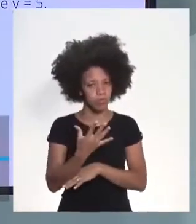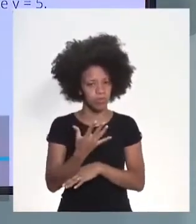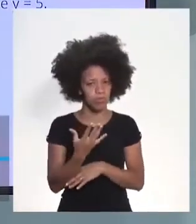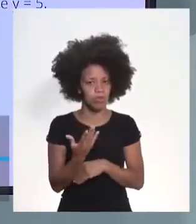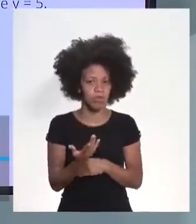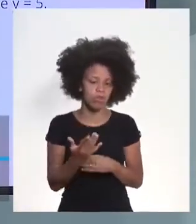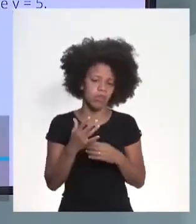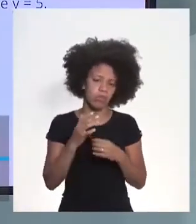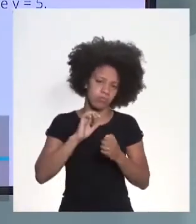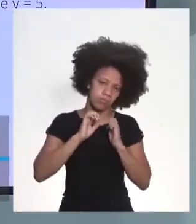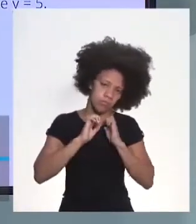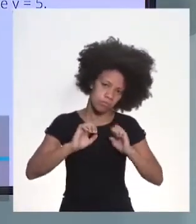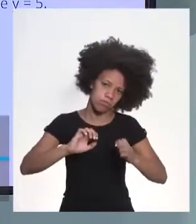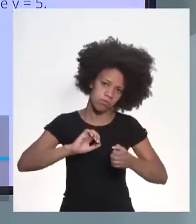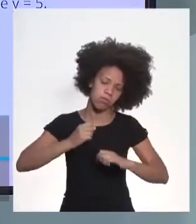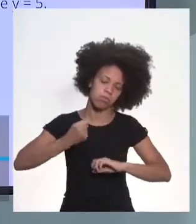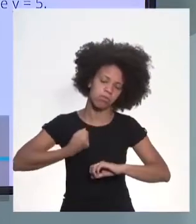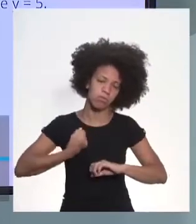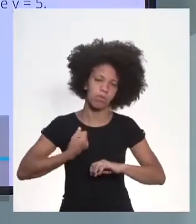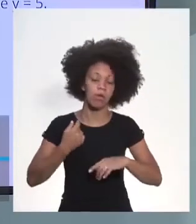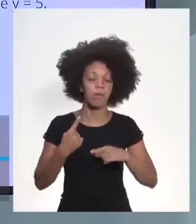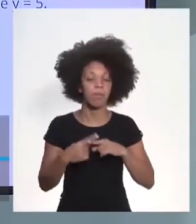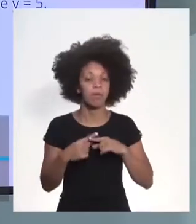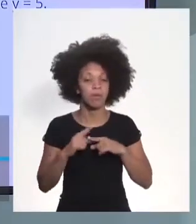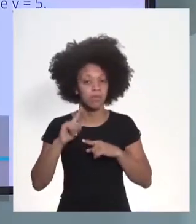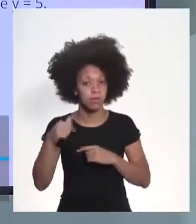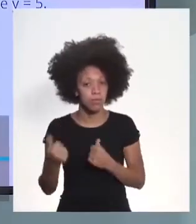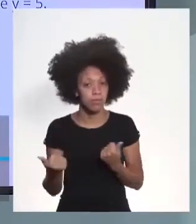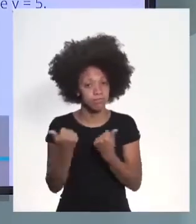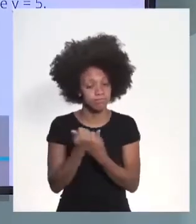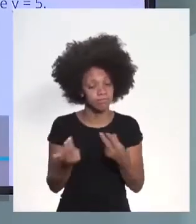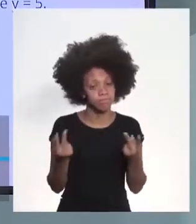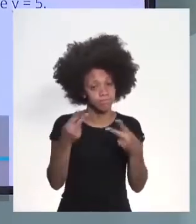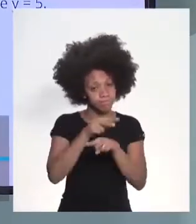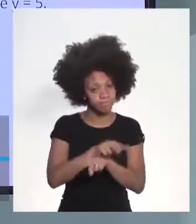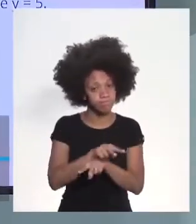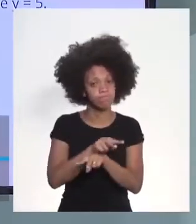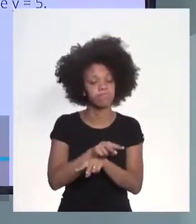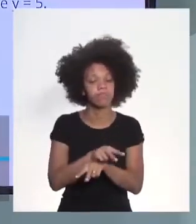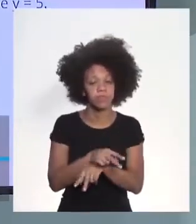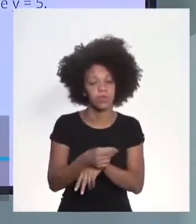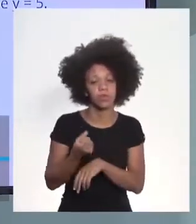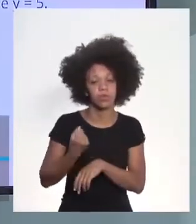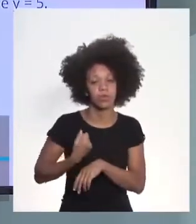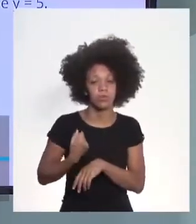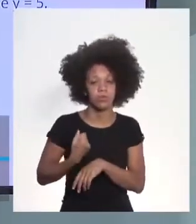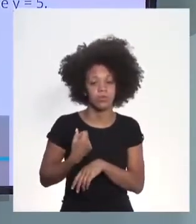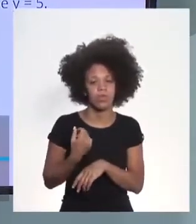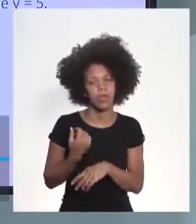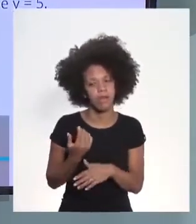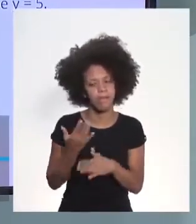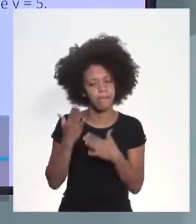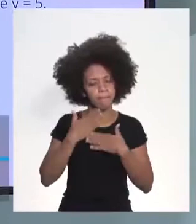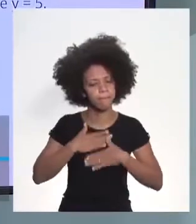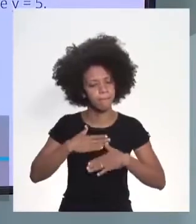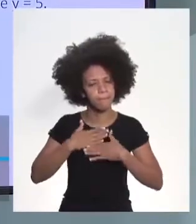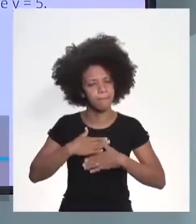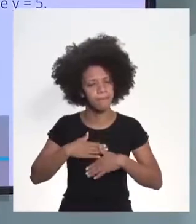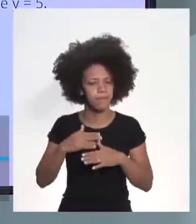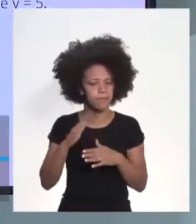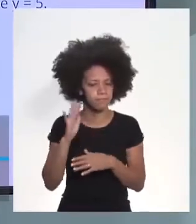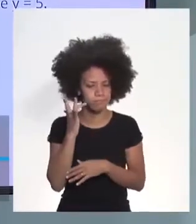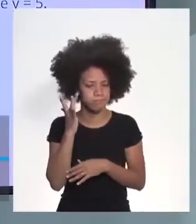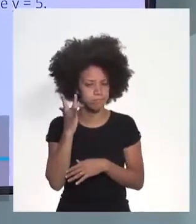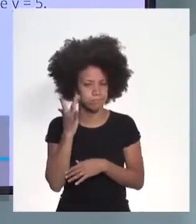como se fosse uma expressão numérica né porque depois que você substitui o valor da variável por um valor numérico fica muito mais tranquilo